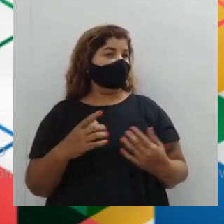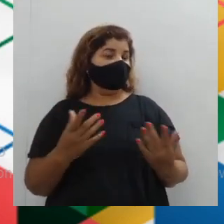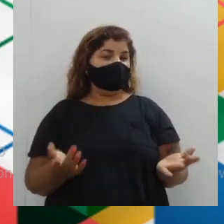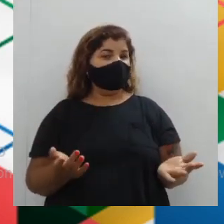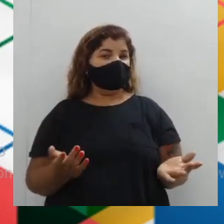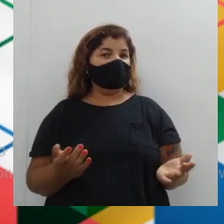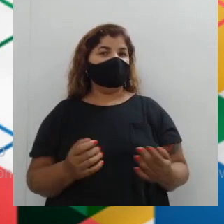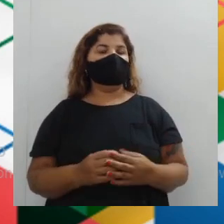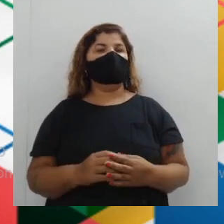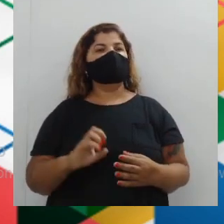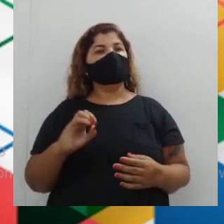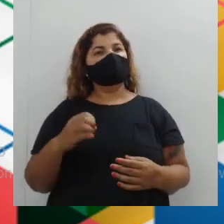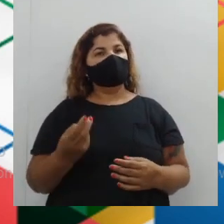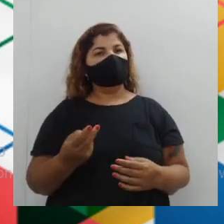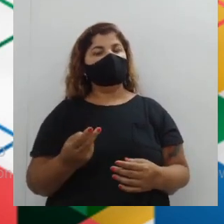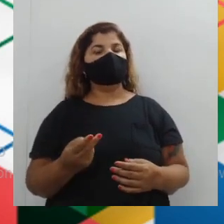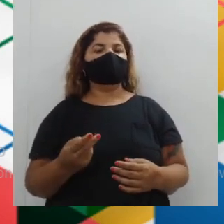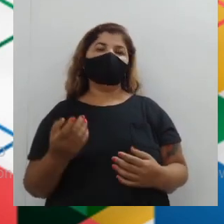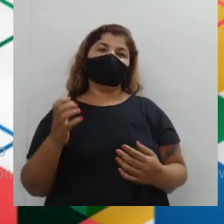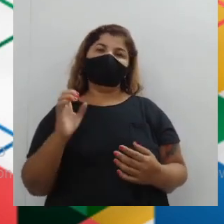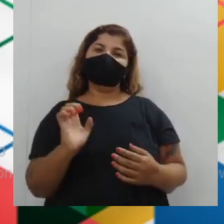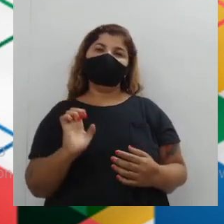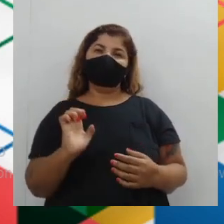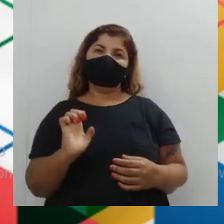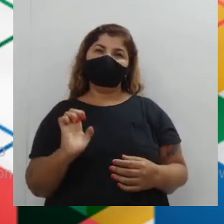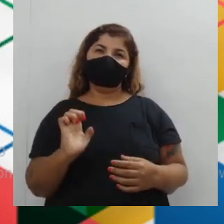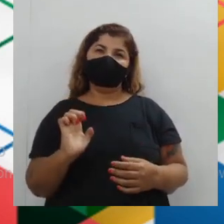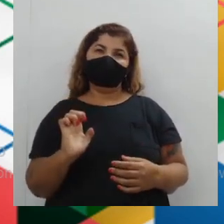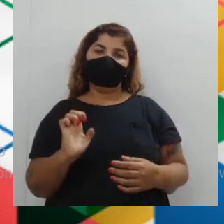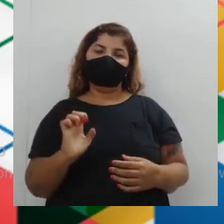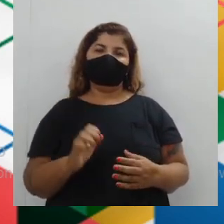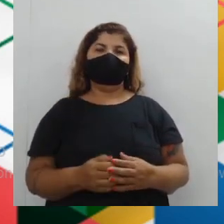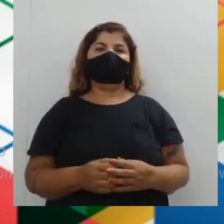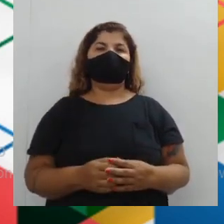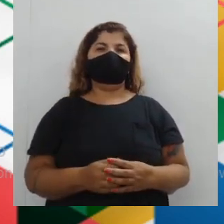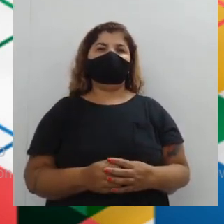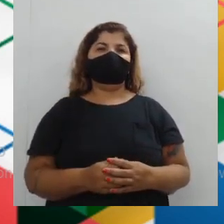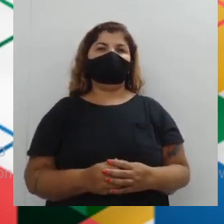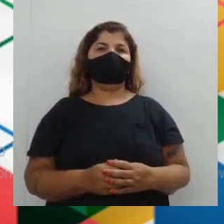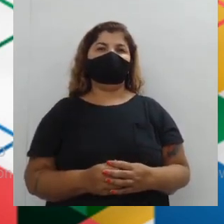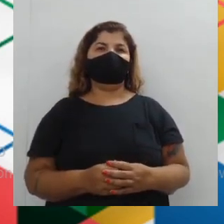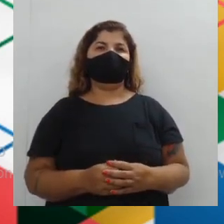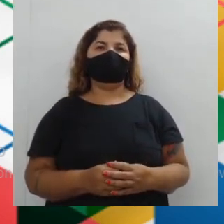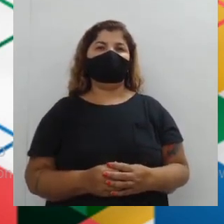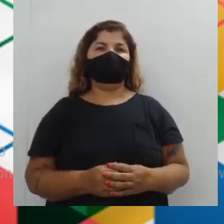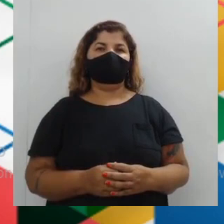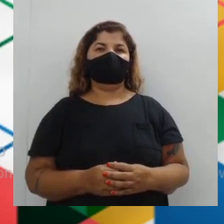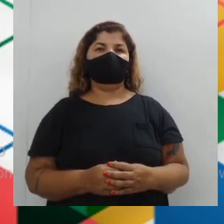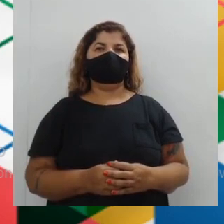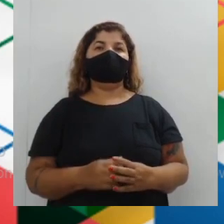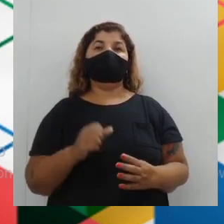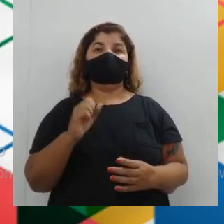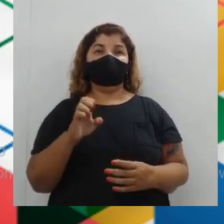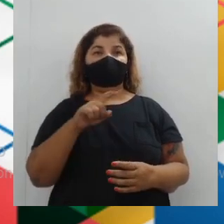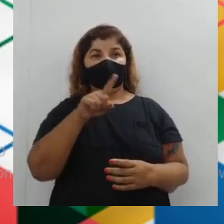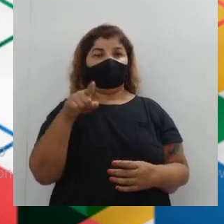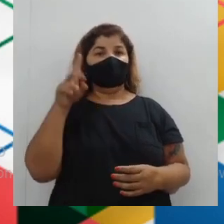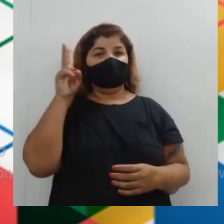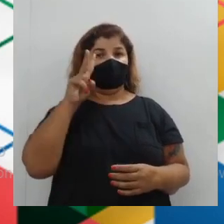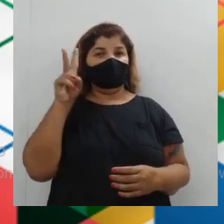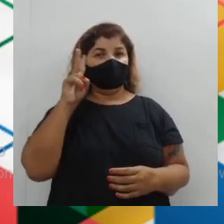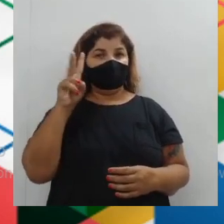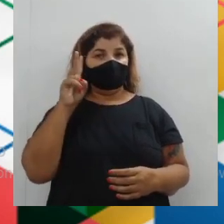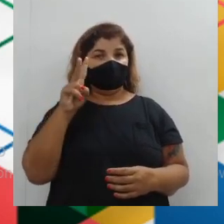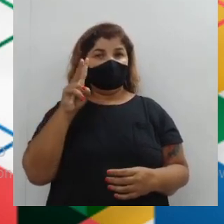Lobato, José de Alencar, Euclides da Cunha, Oswald de Andrade. Se você se lembra do que